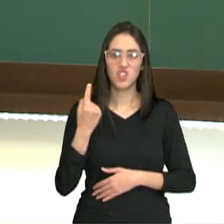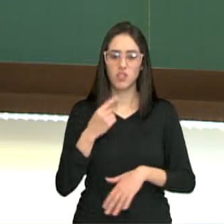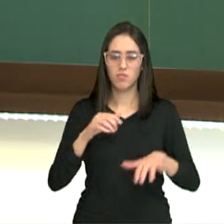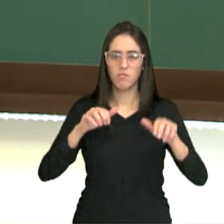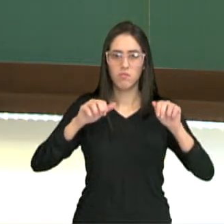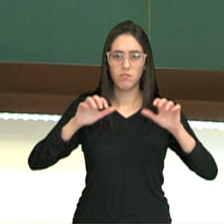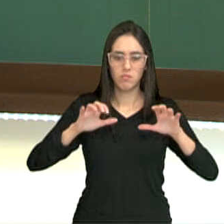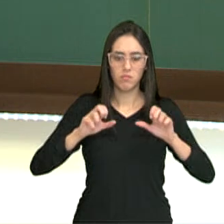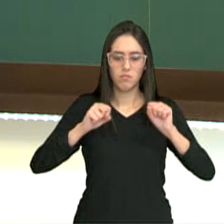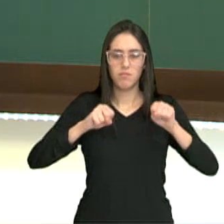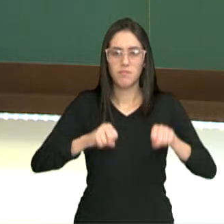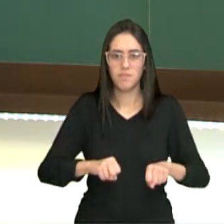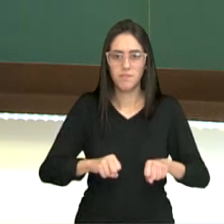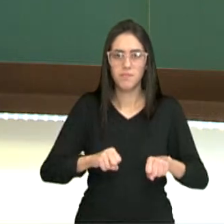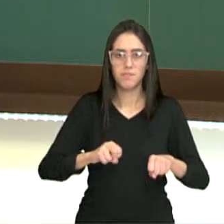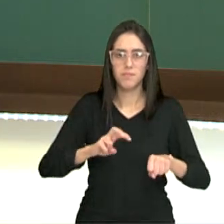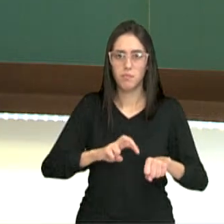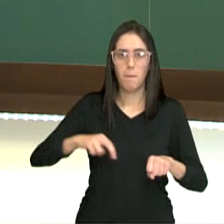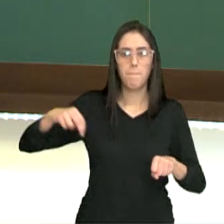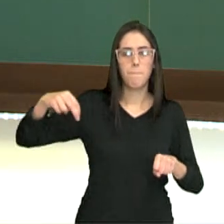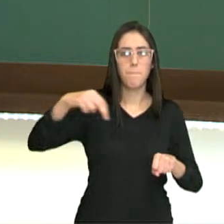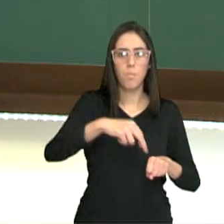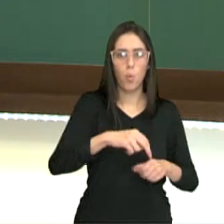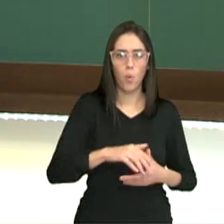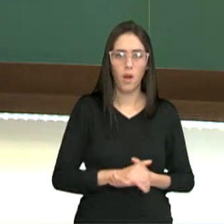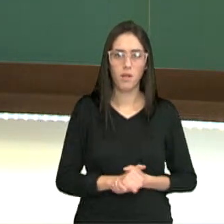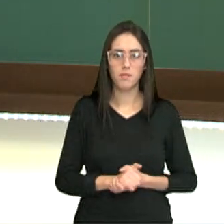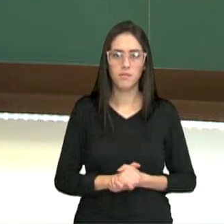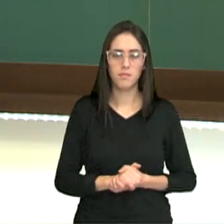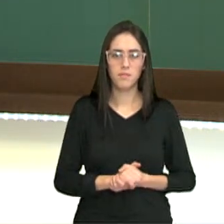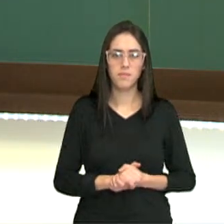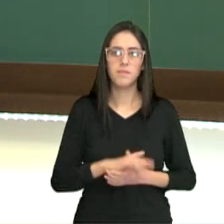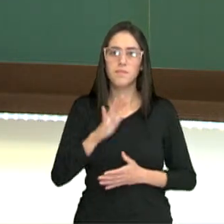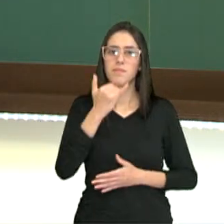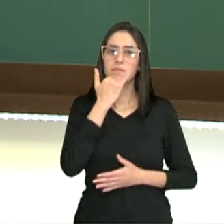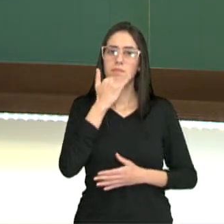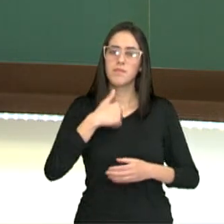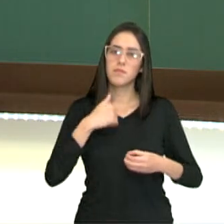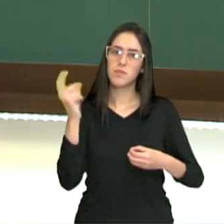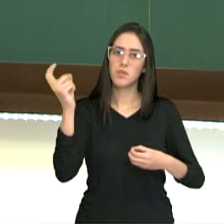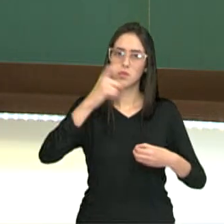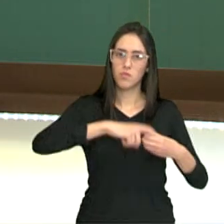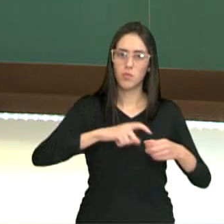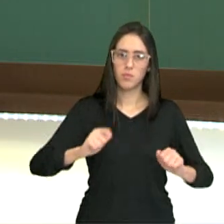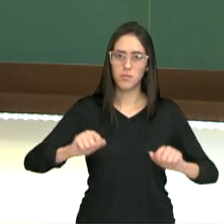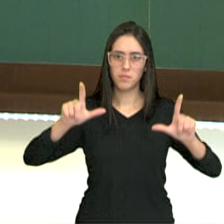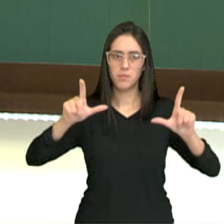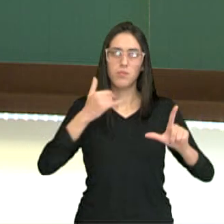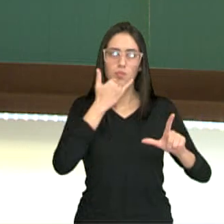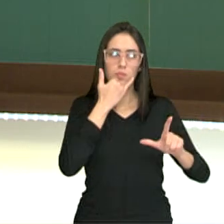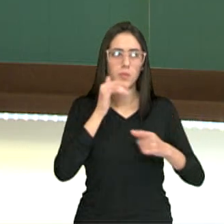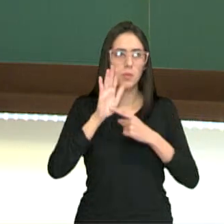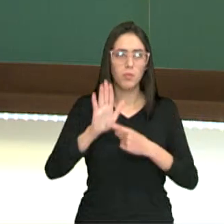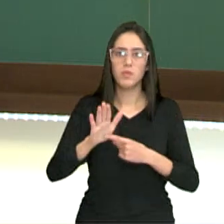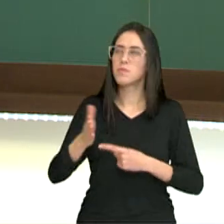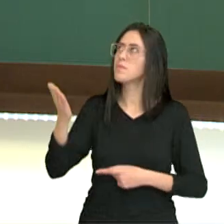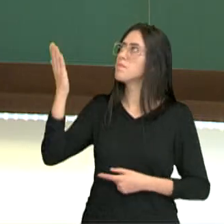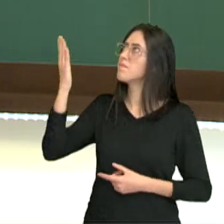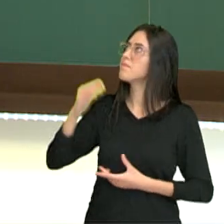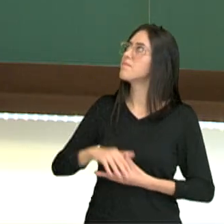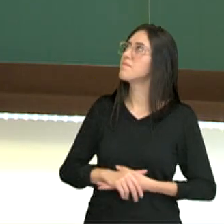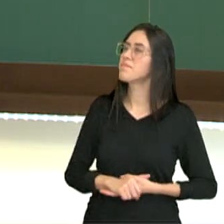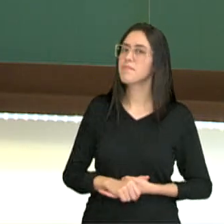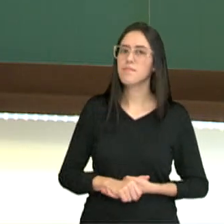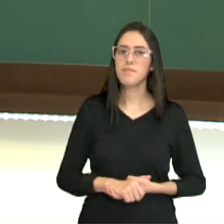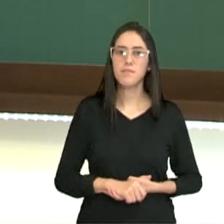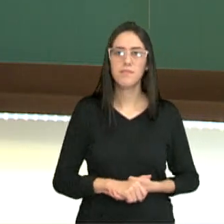enquanto você usa a barra ali. Gente, desculpa, eu vou voltar num slide que eu acho que tinha passado. O rolamento, e